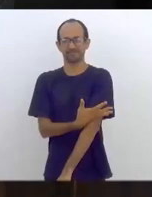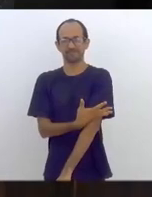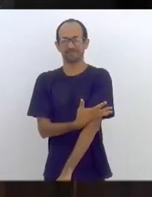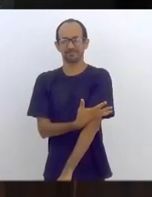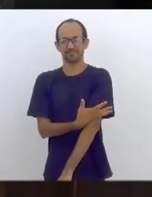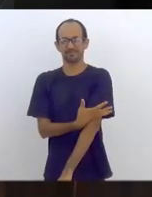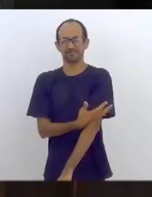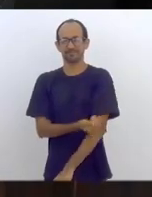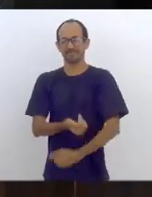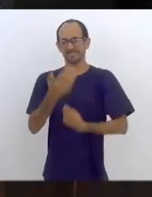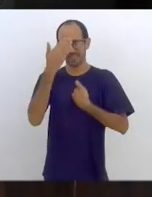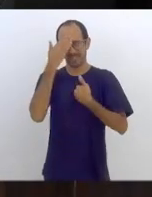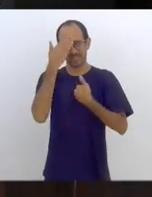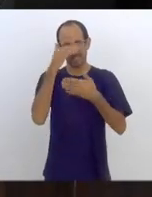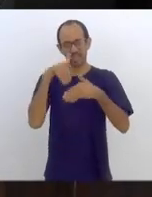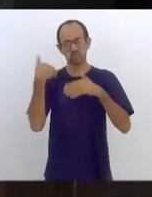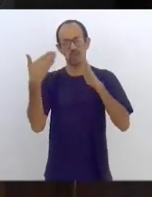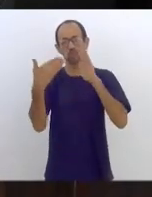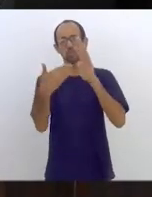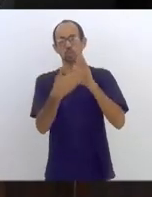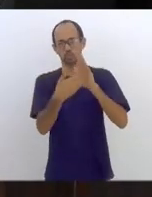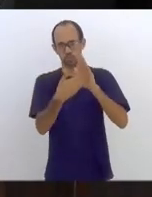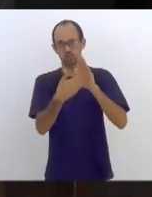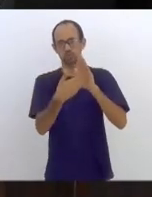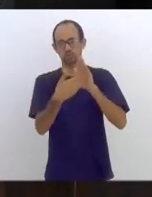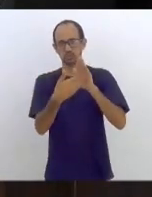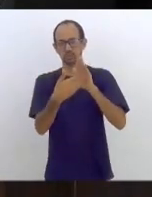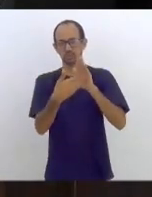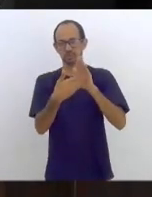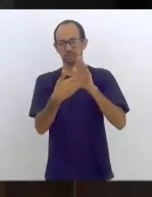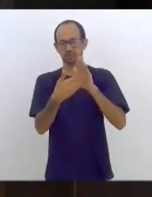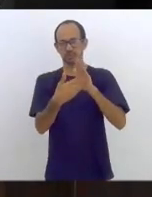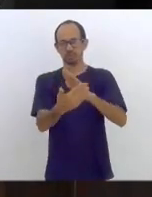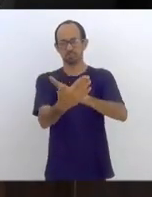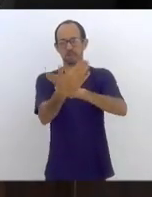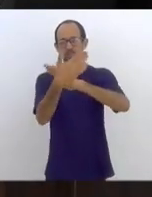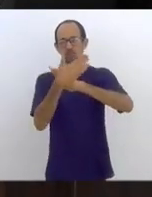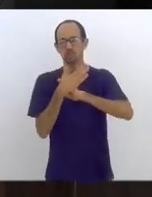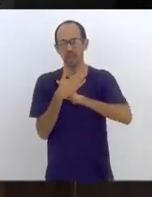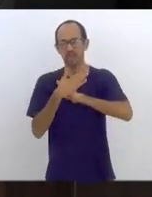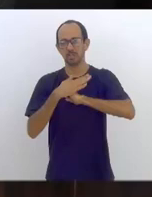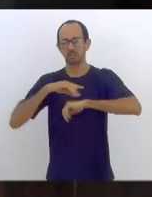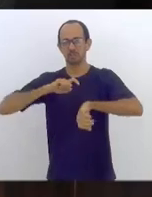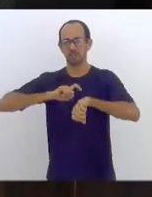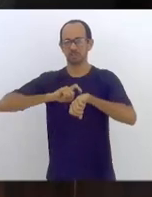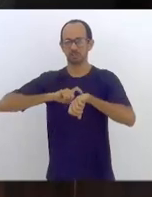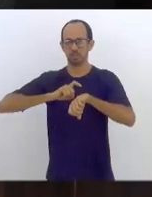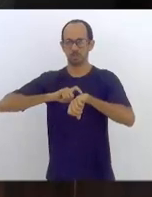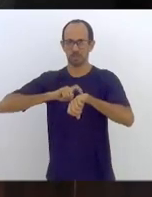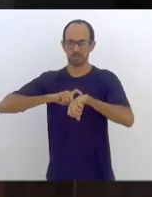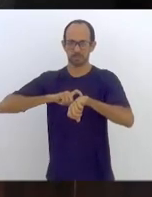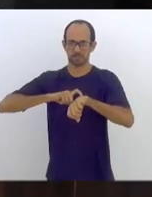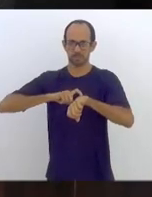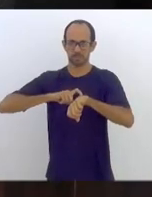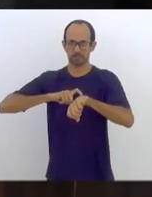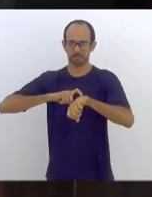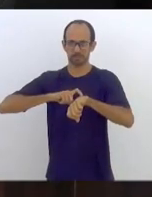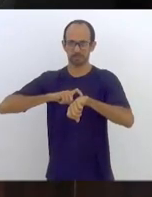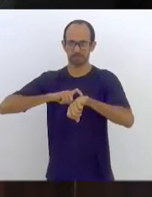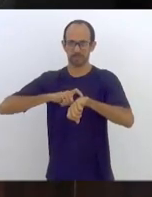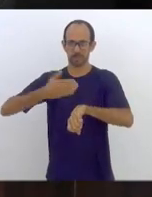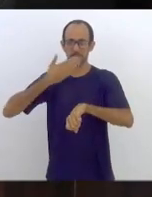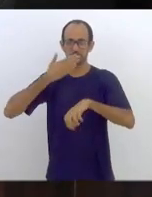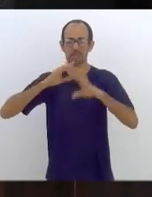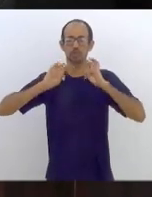e agradeço a todos que me ajudaram a chegar a esse momento e convoco